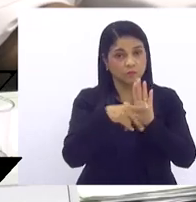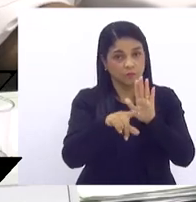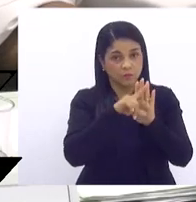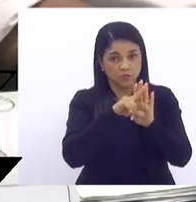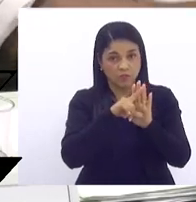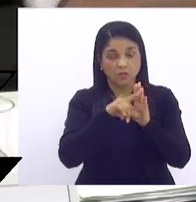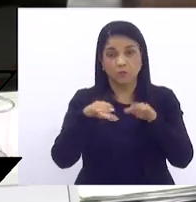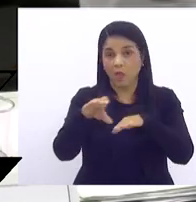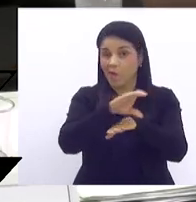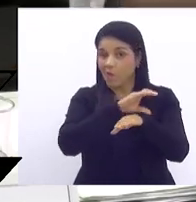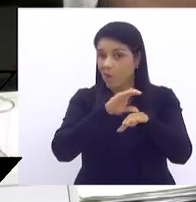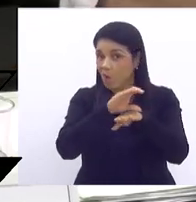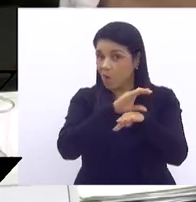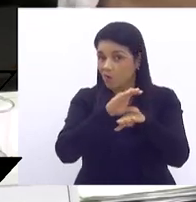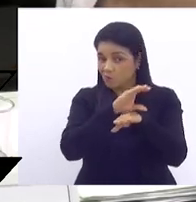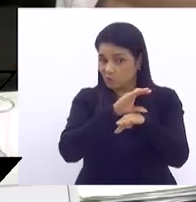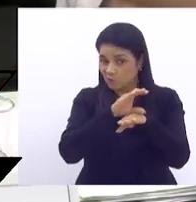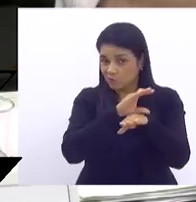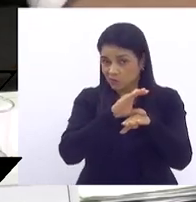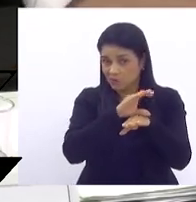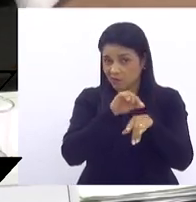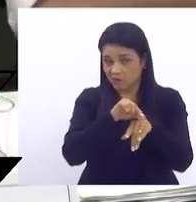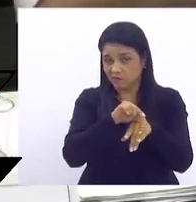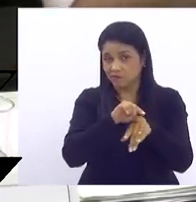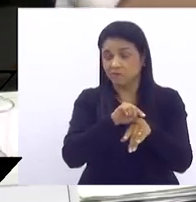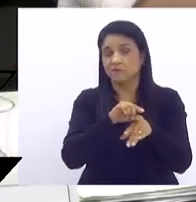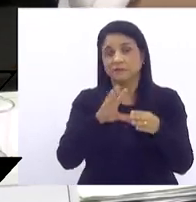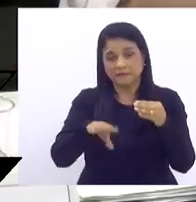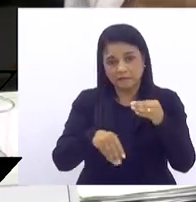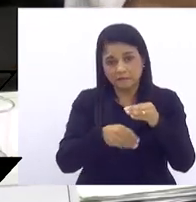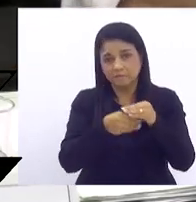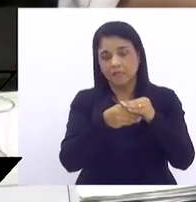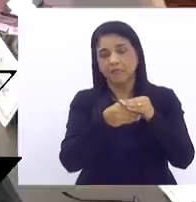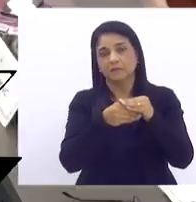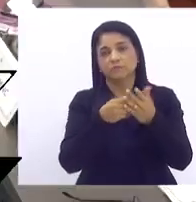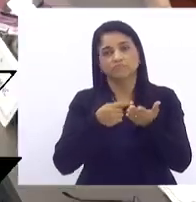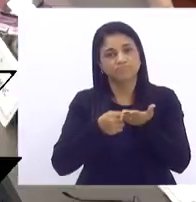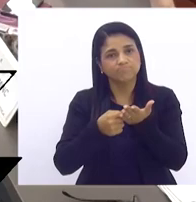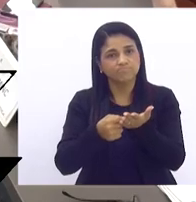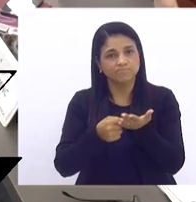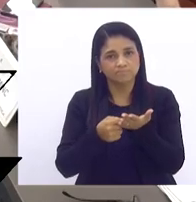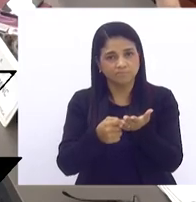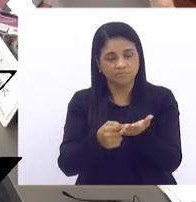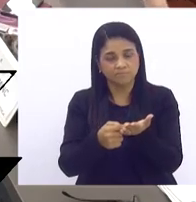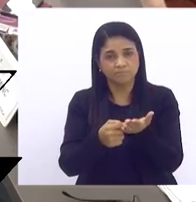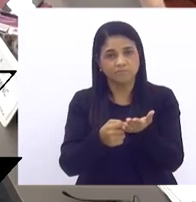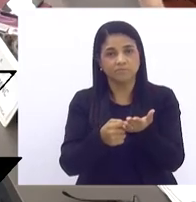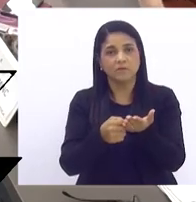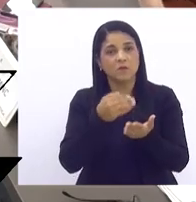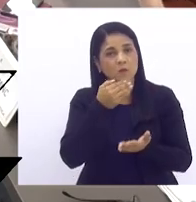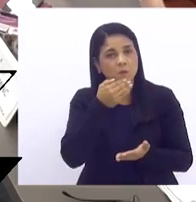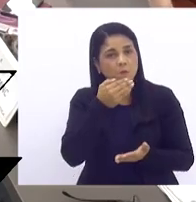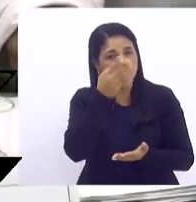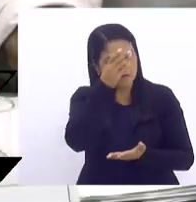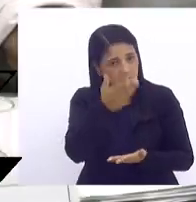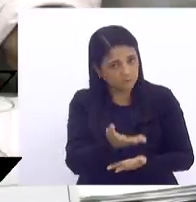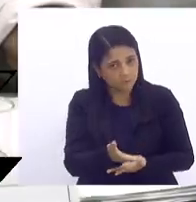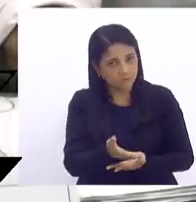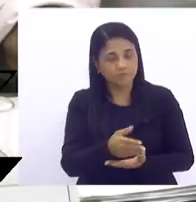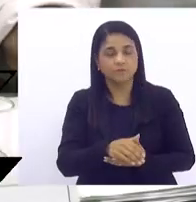é constitucional e tem essas emendas acordadas, eu rogo a Vossa Excelência